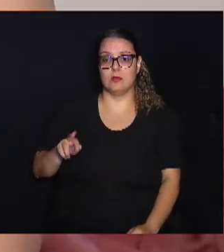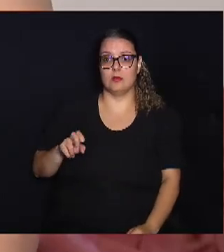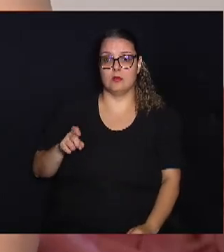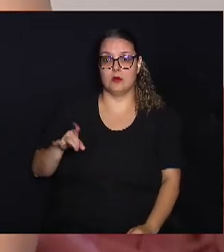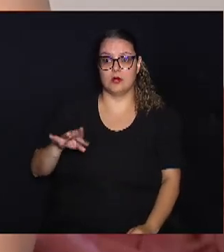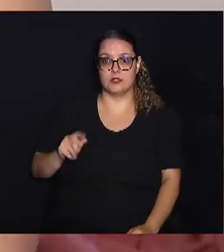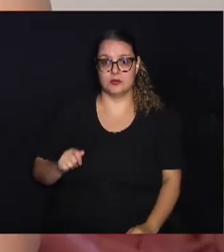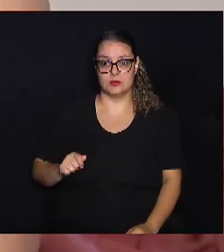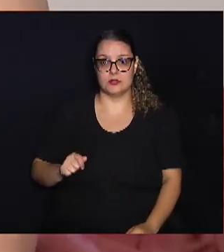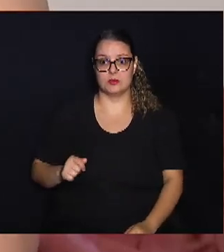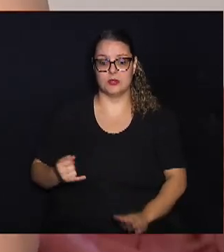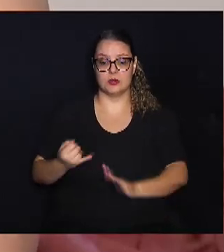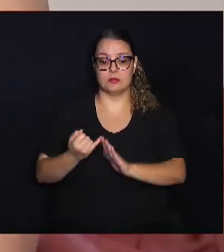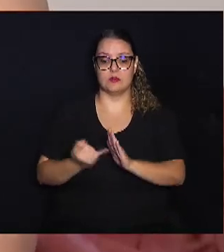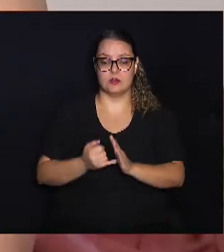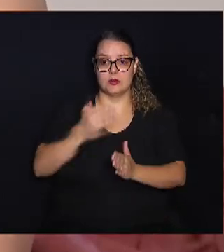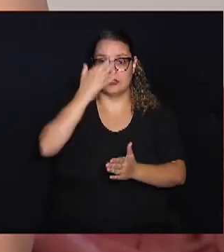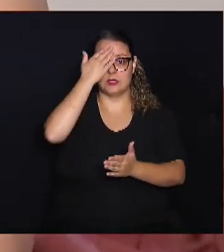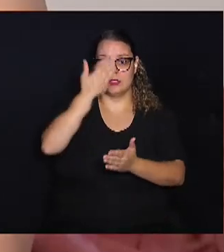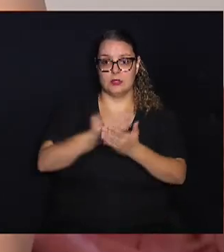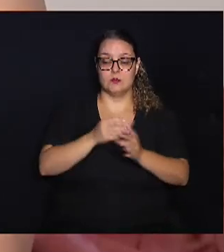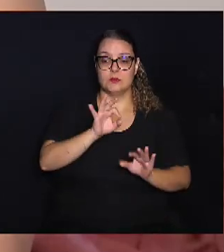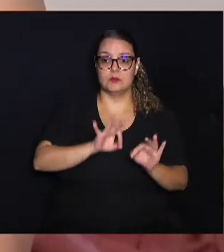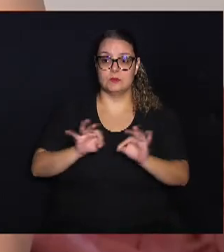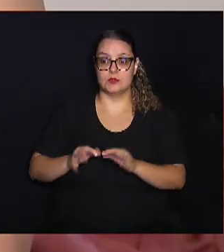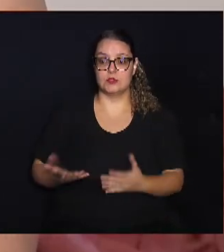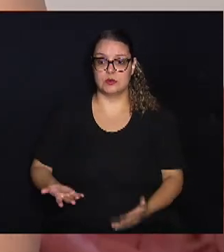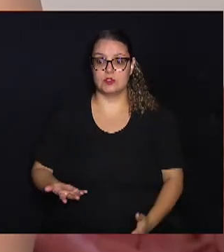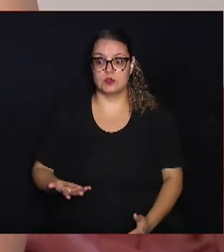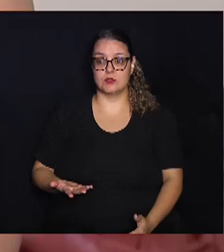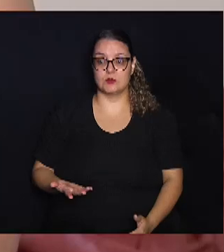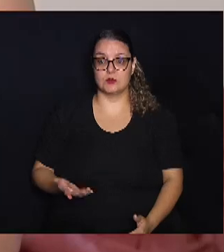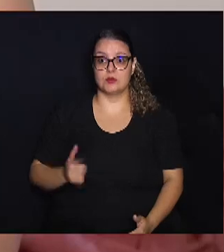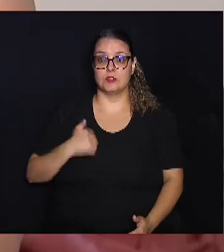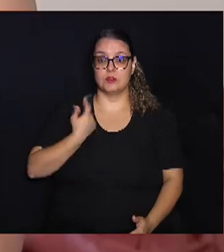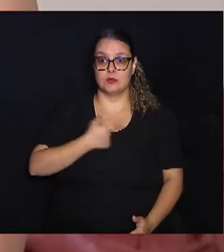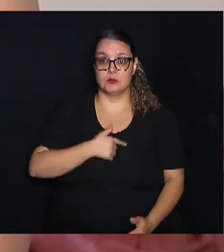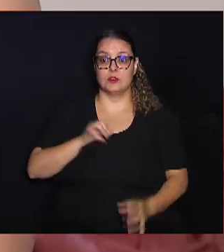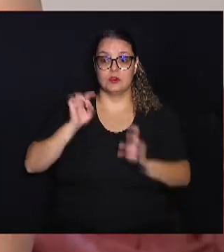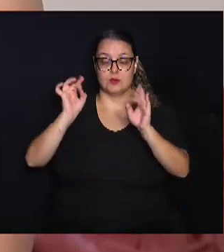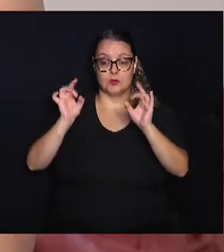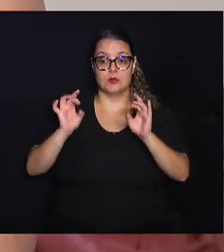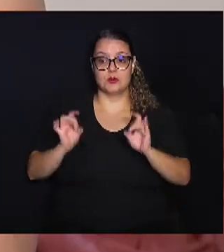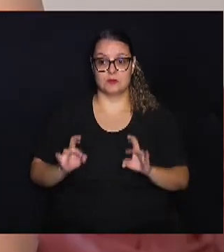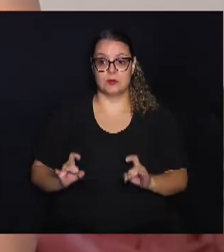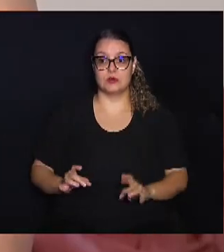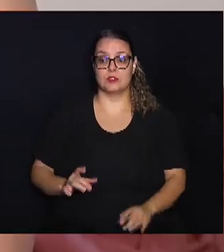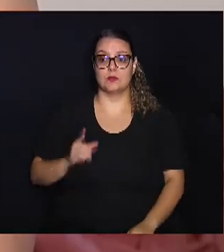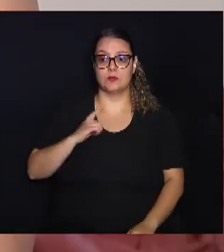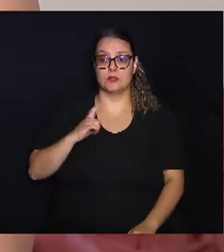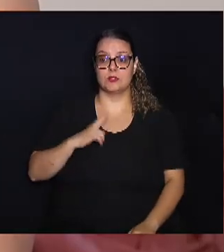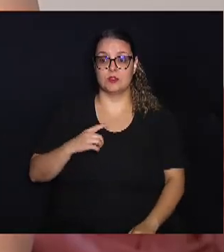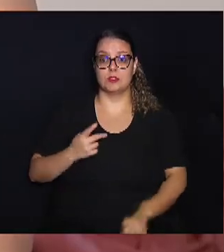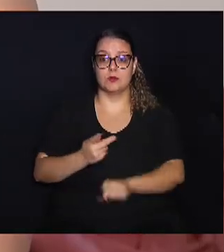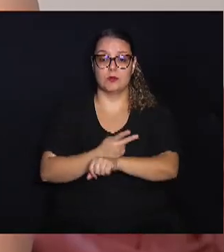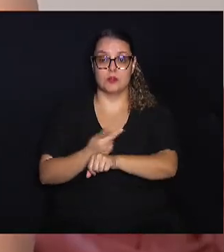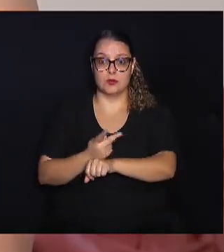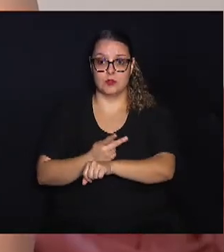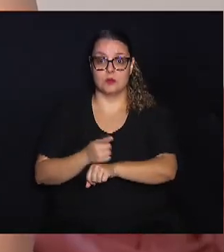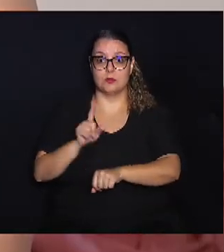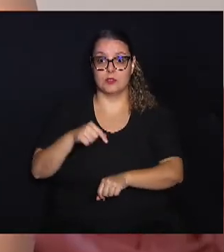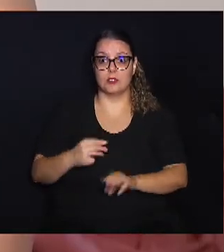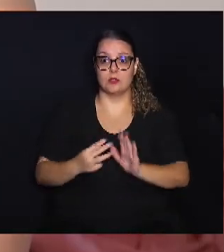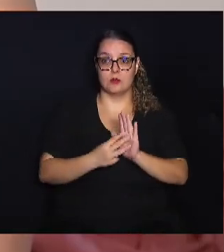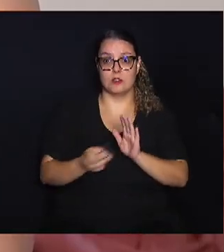a instituição abraçou o projeto, então para a gente é um projeto muito especial, que tem muita procura, porque é uma metodologia